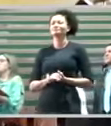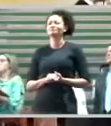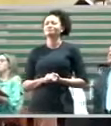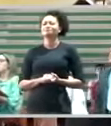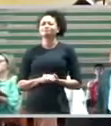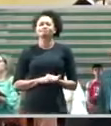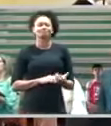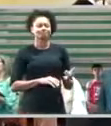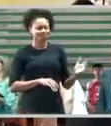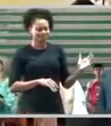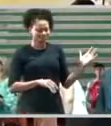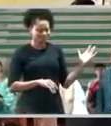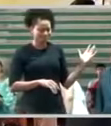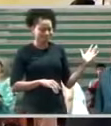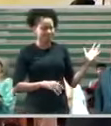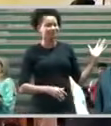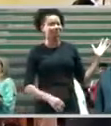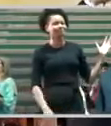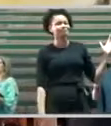Glória a Deus.